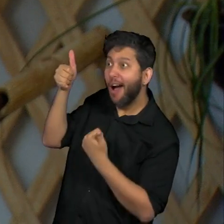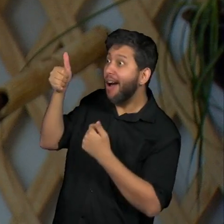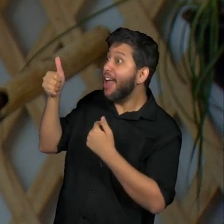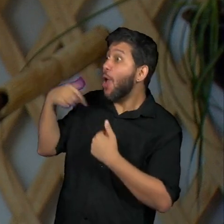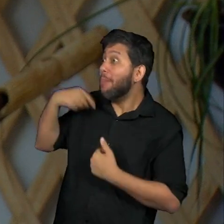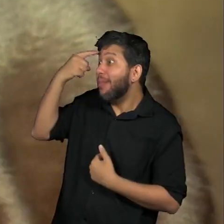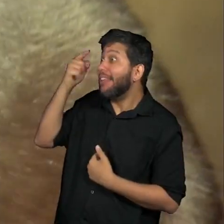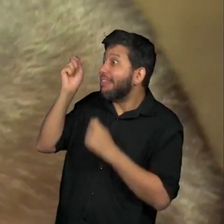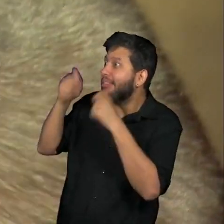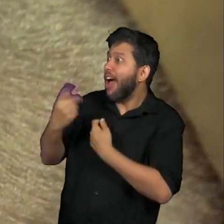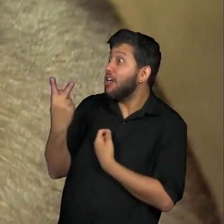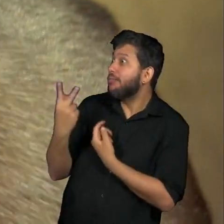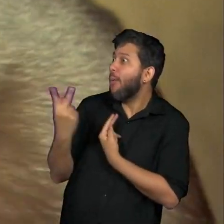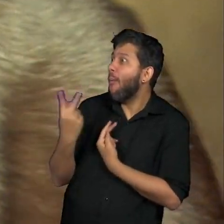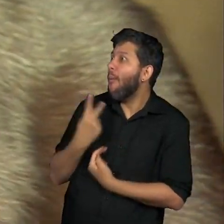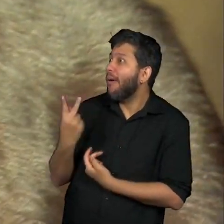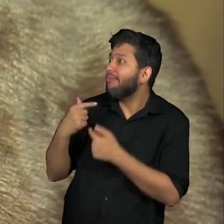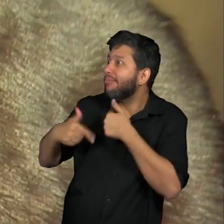negócio da nossa vida.